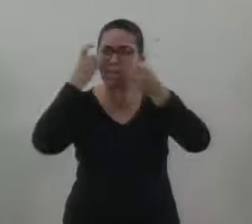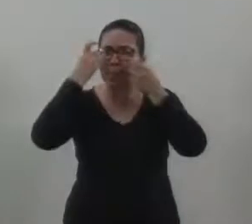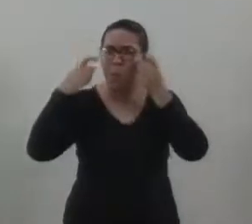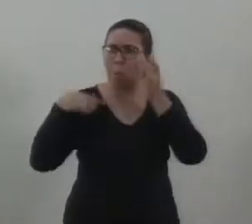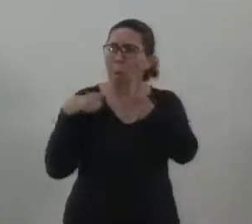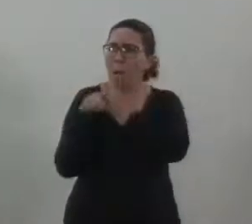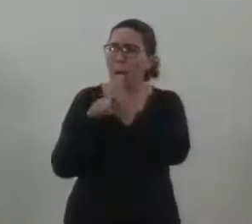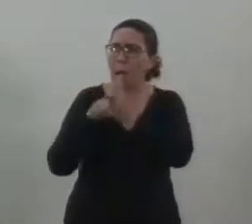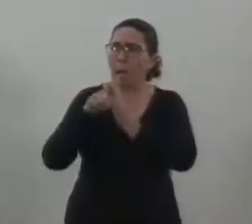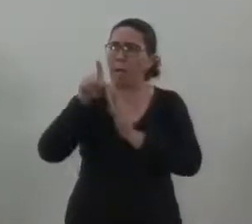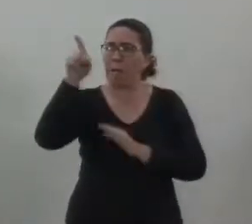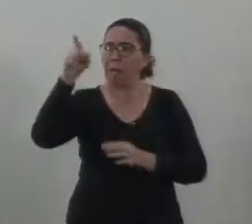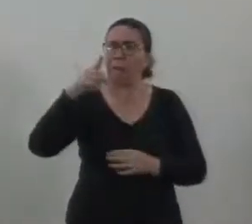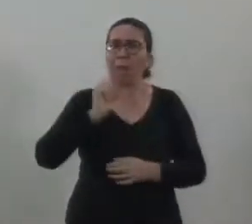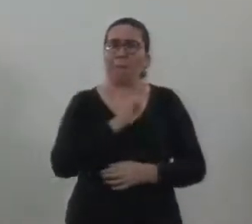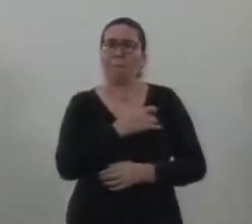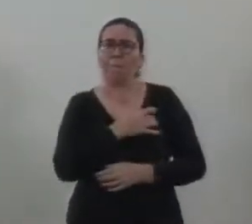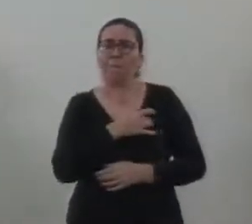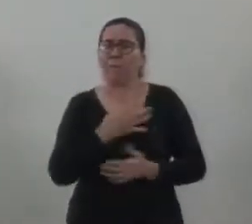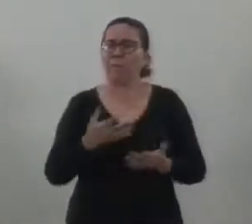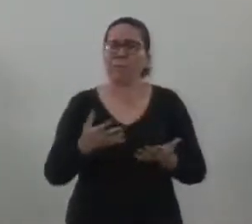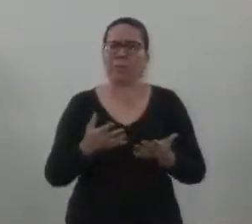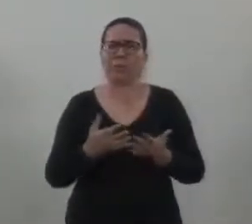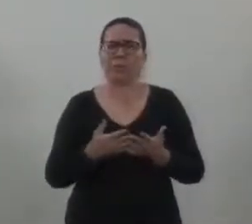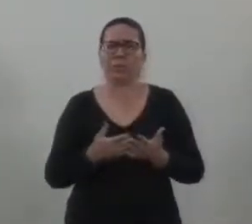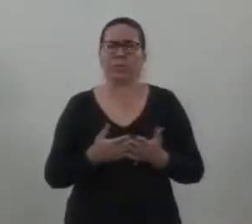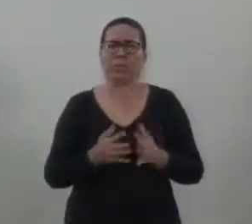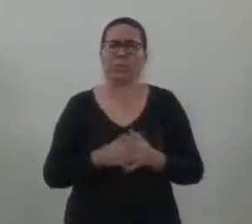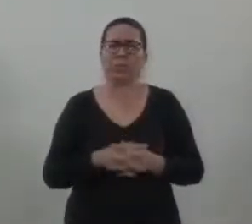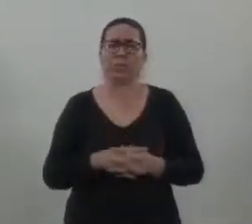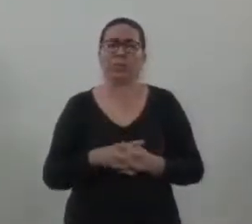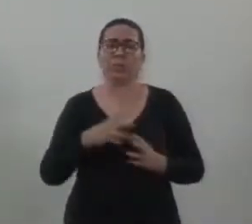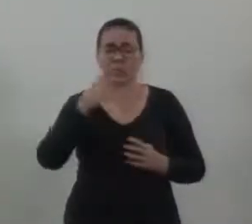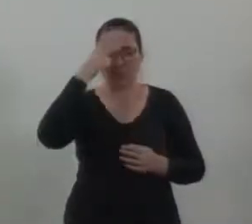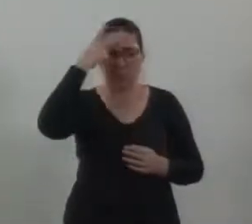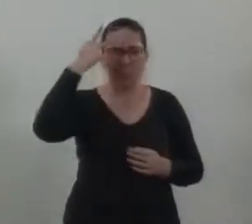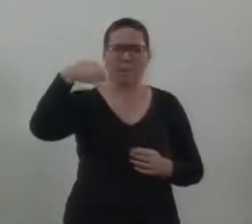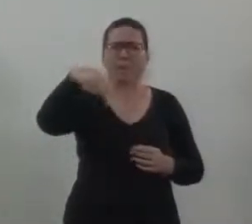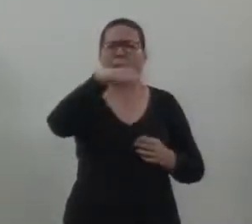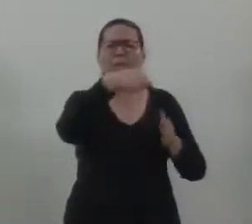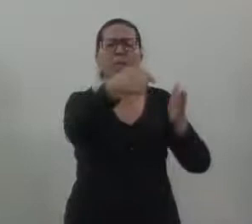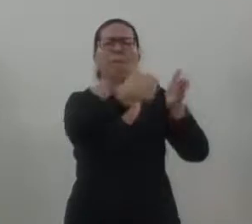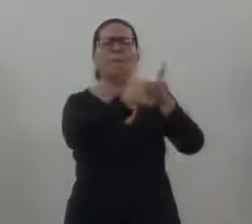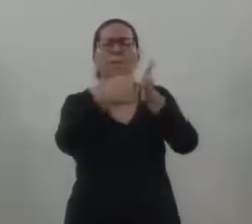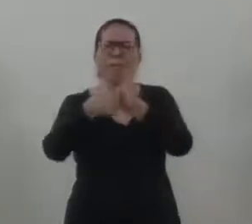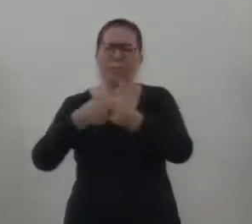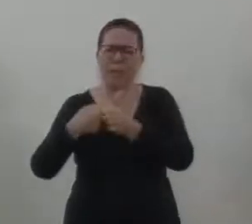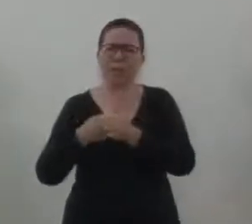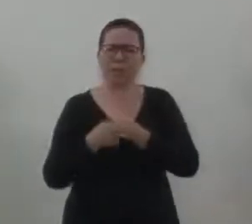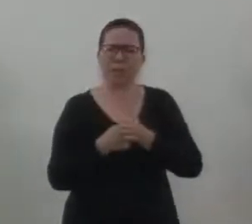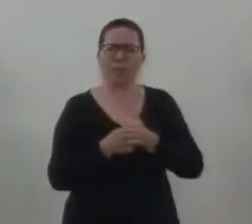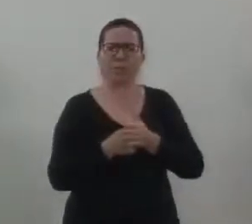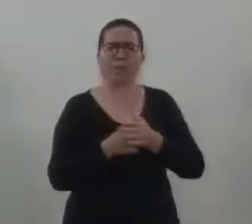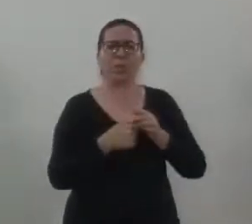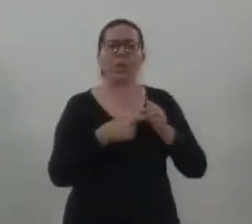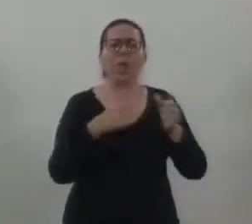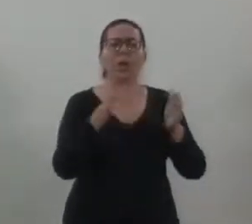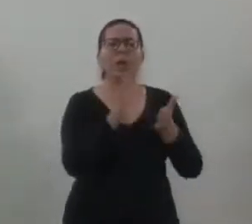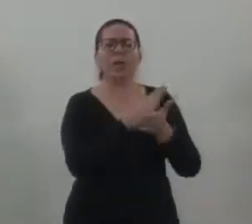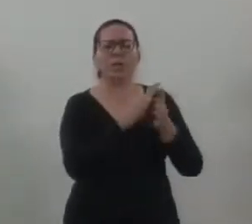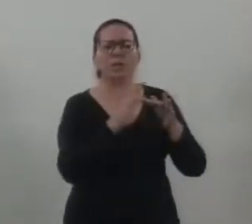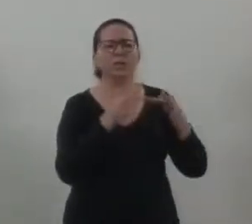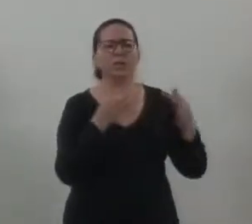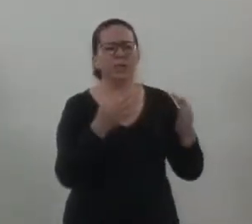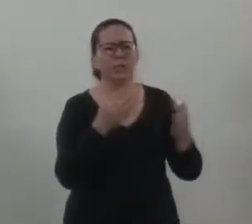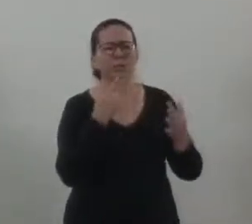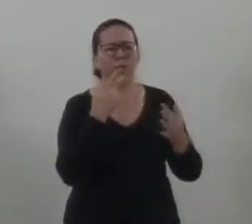essa ameaça? E o mais triste, para terminar, quando a população me perguntou bastante, né? Principalmente alguns simples, poxa,